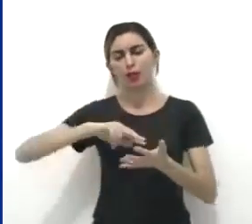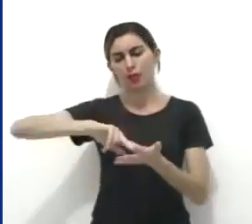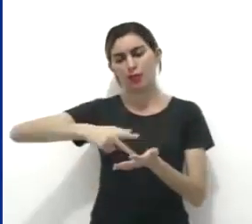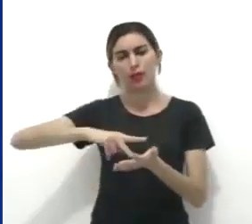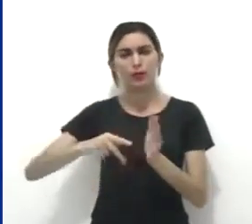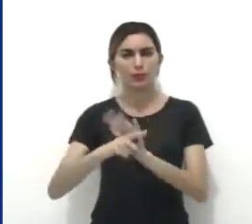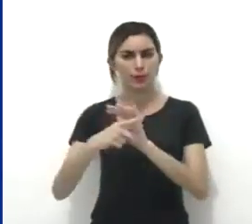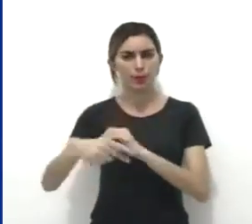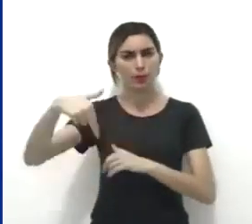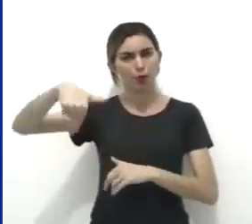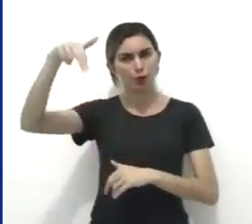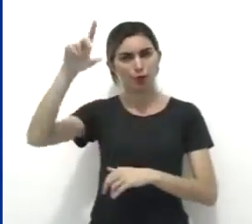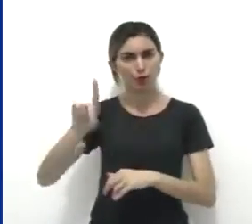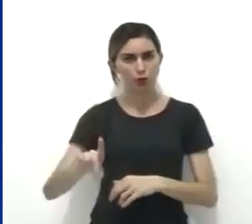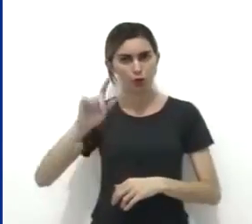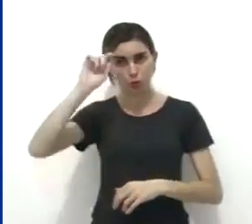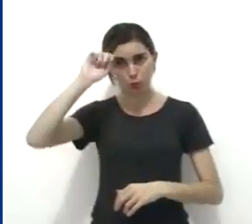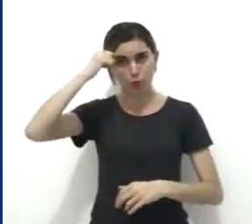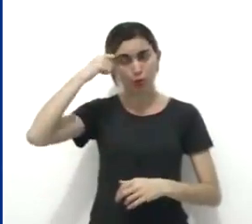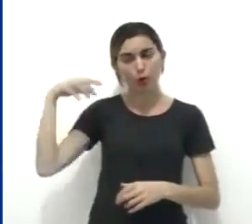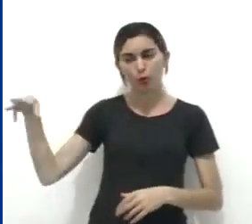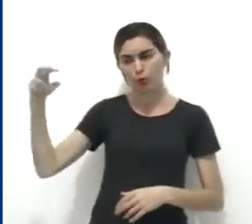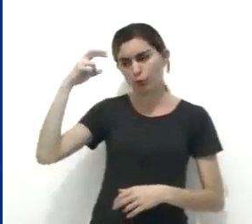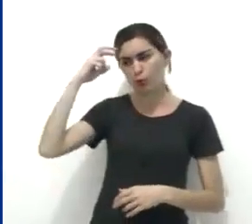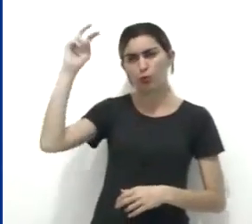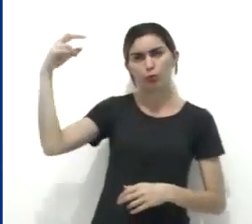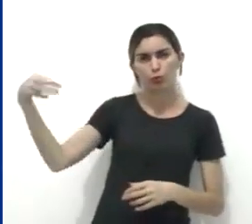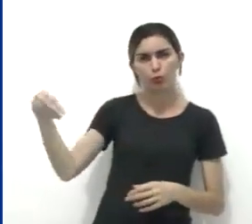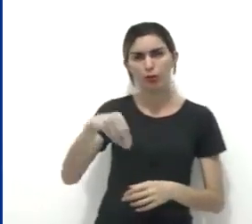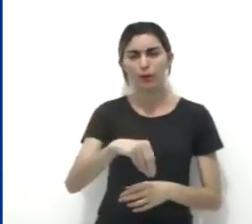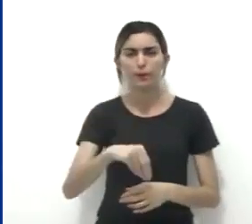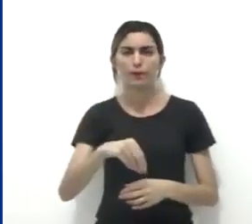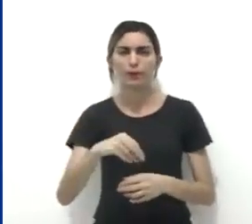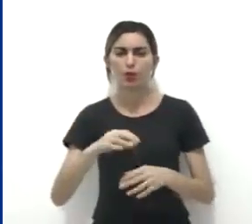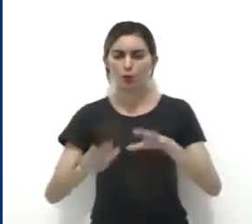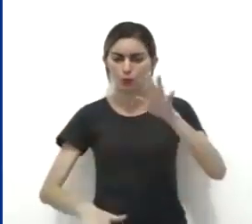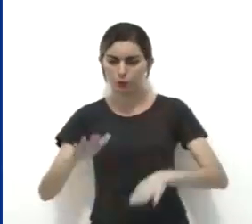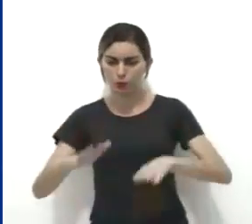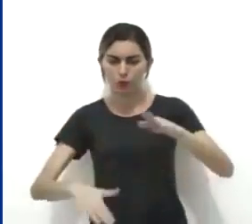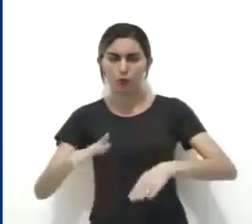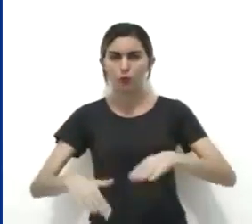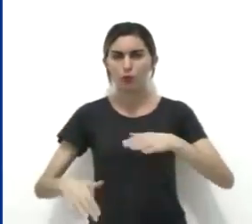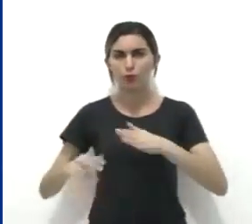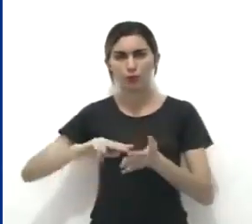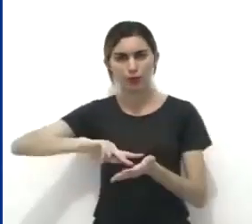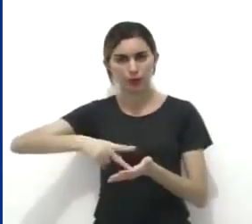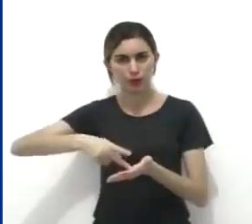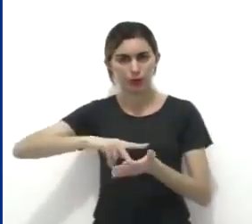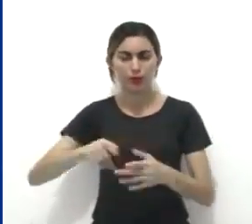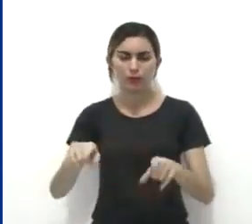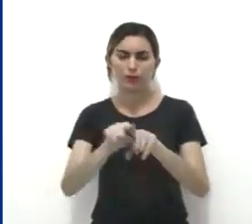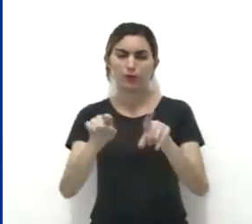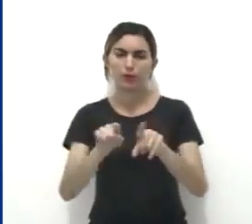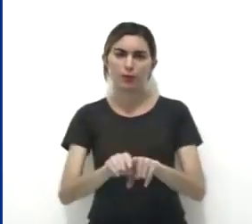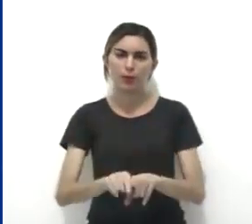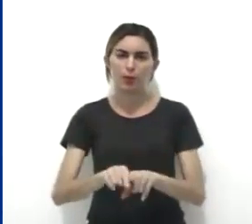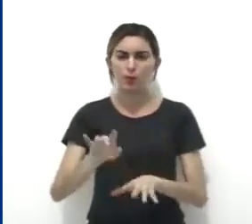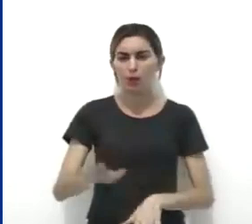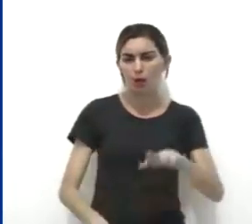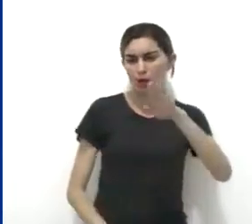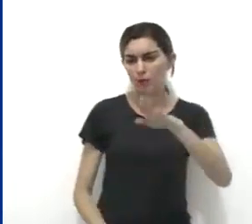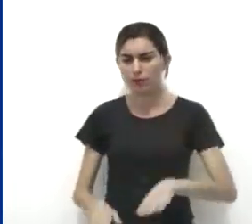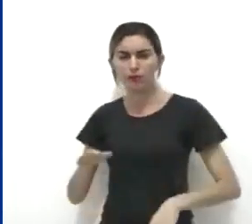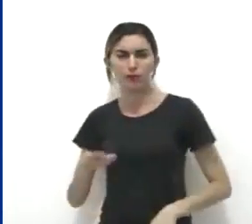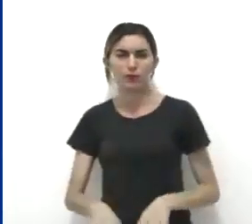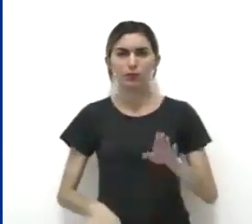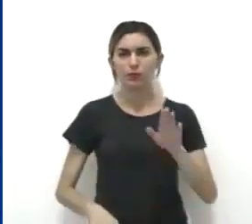danças típicas do Nordeste. O negro trouxe sua cultura rítmica marcada pelo som do tambor e suas danças com compassos